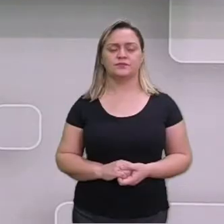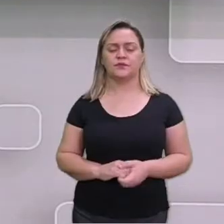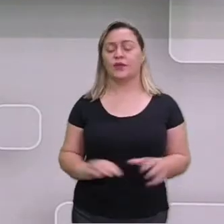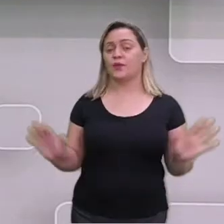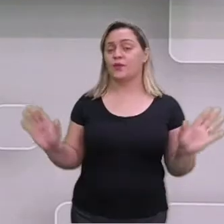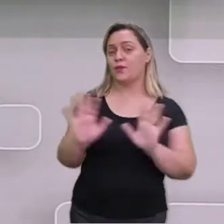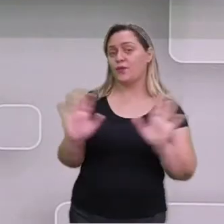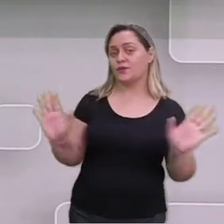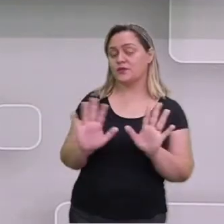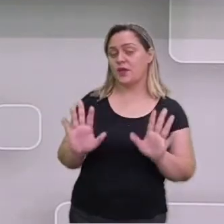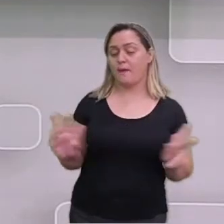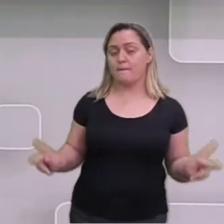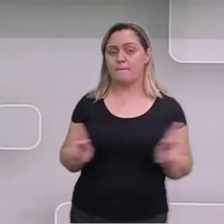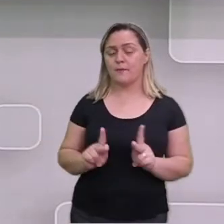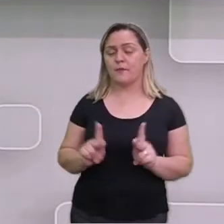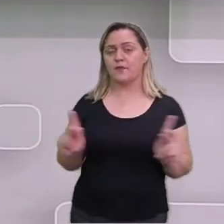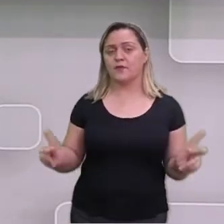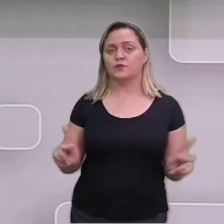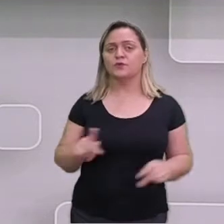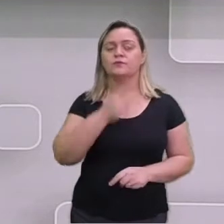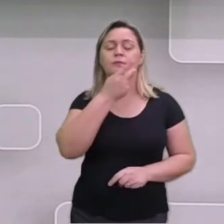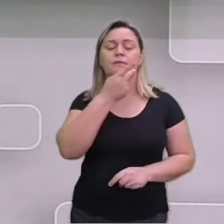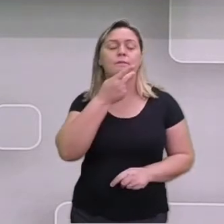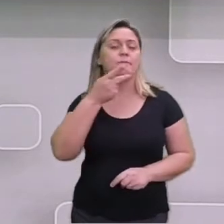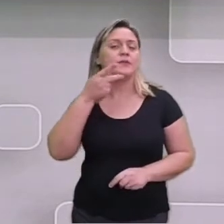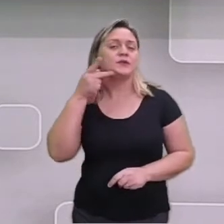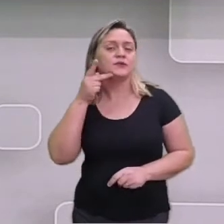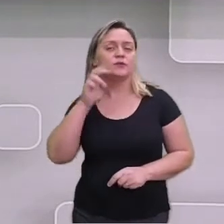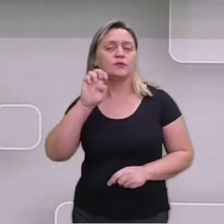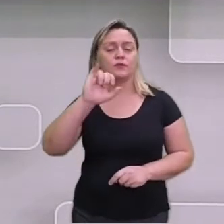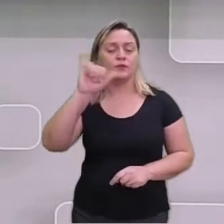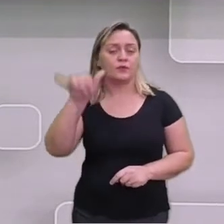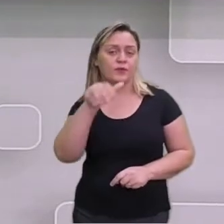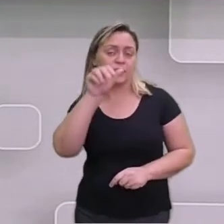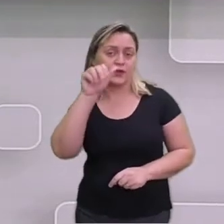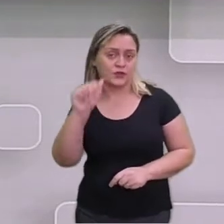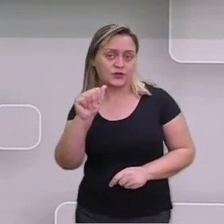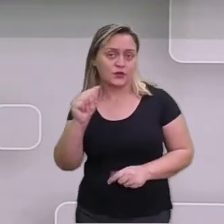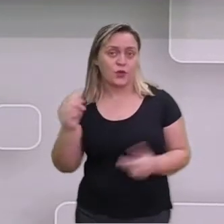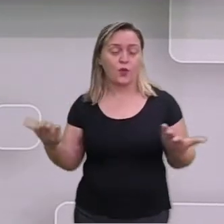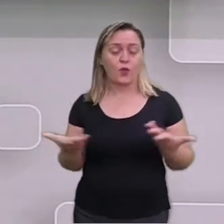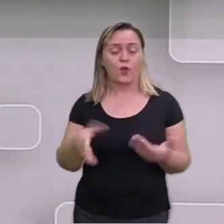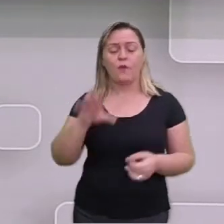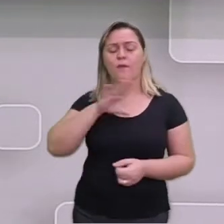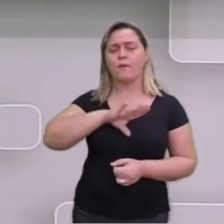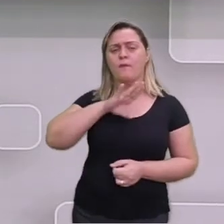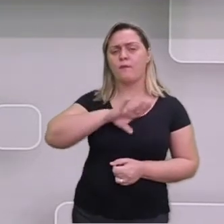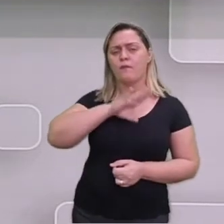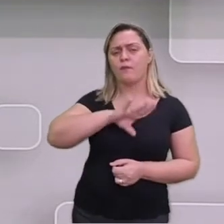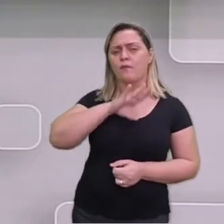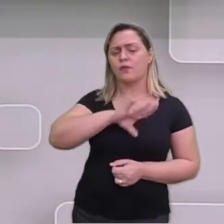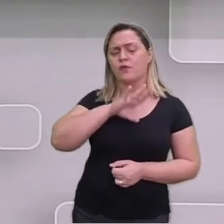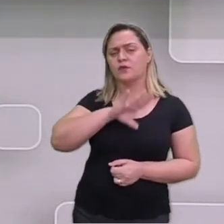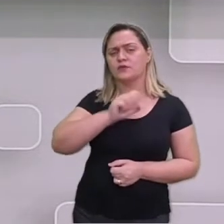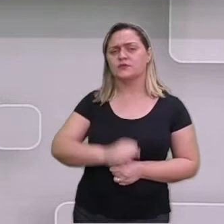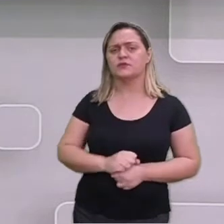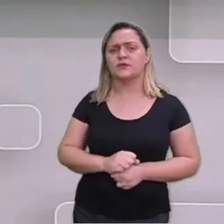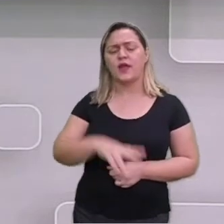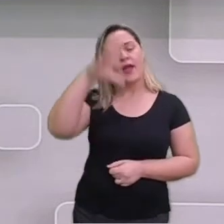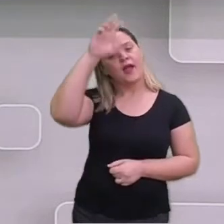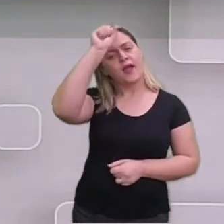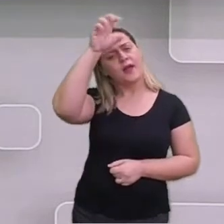Olá, sou a professora Patrícia, da Educação de Jovens e Adultos, e na nossa aula de língua portuguesa de hoje vamos falar um pouco mais